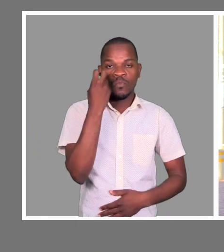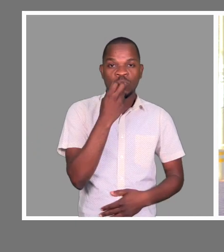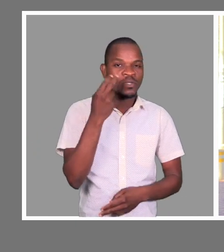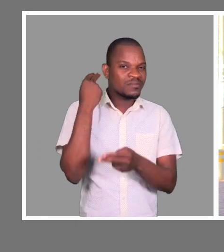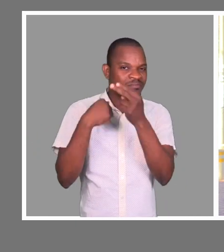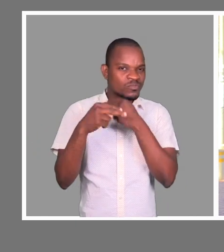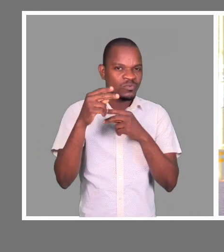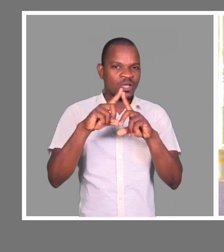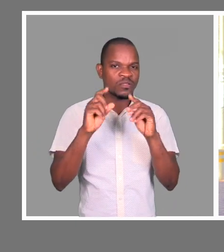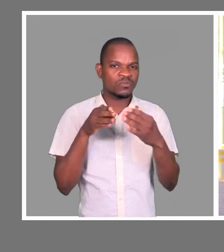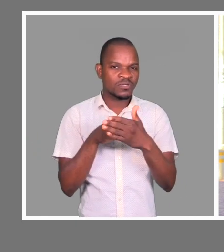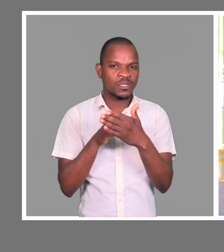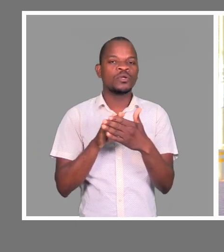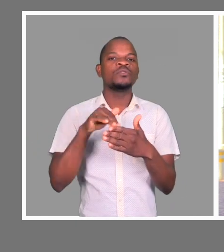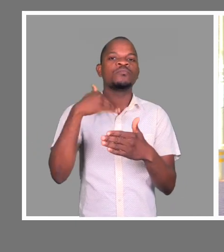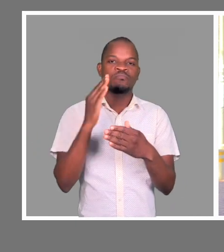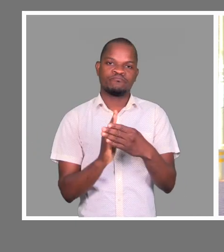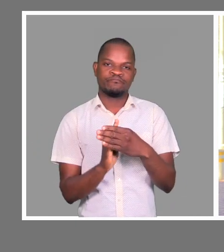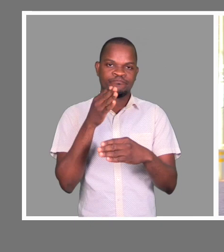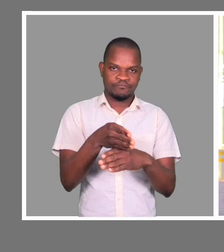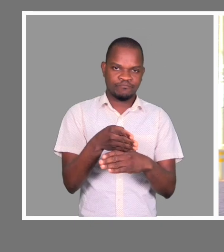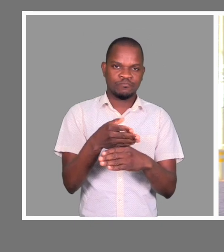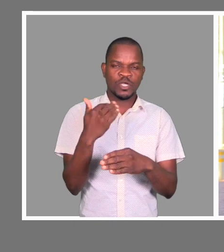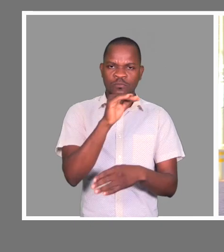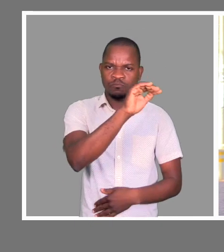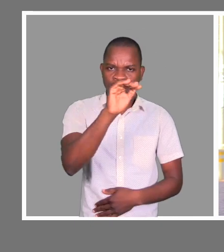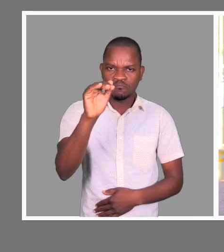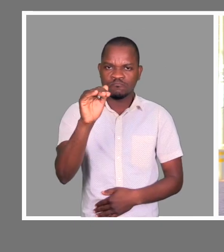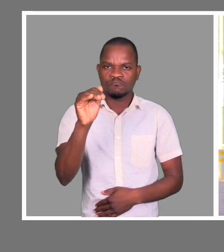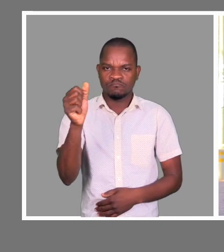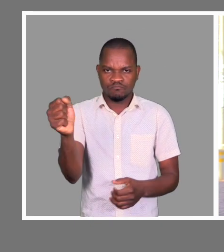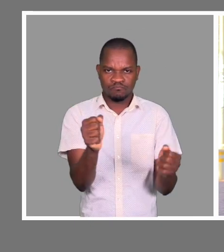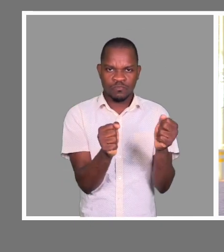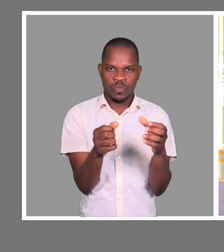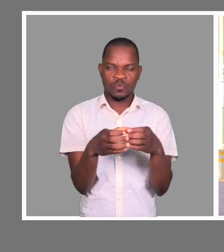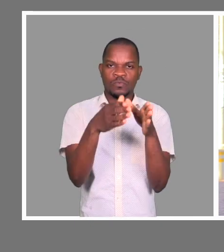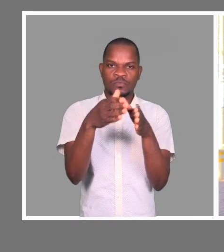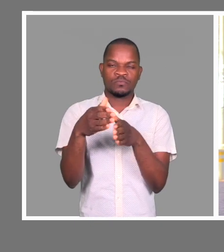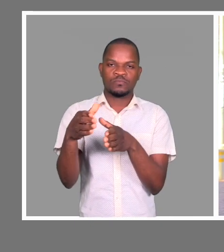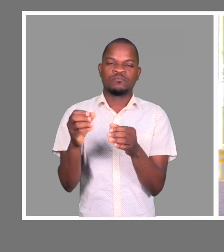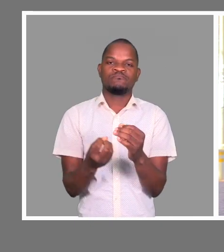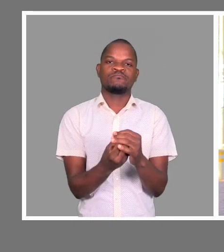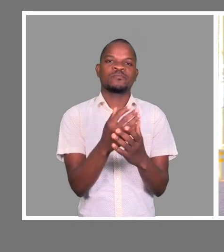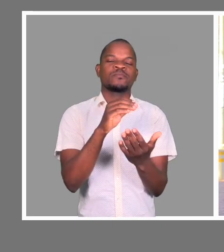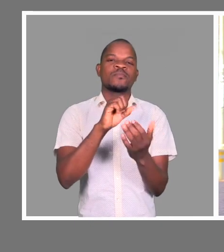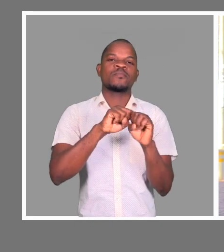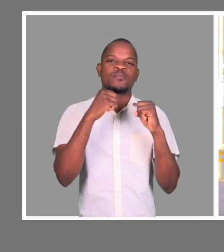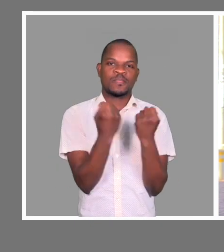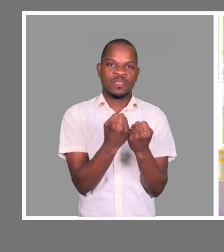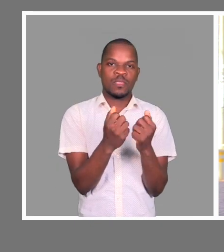e consegui juntar um grupo de pessoas para fazer essa associação. Uma das pessoas que eu convidei para fazer parte foi a Andréa,